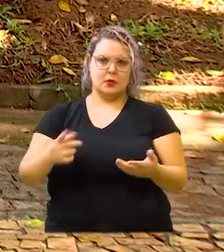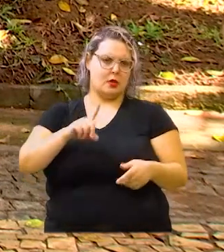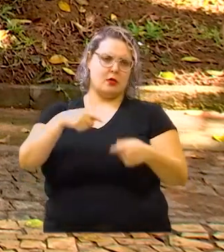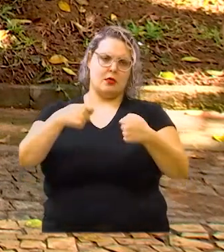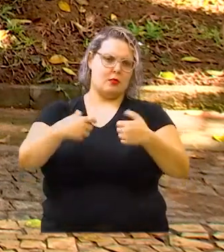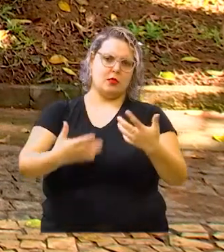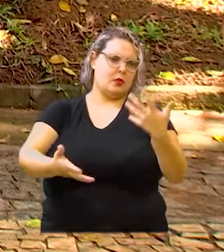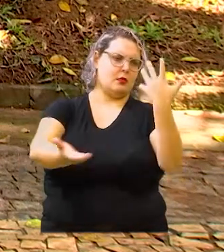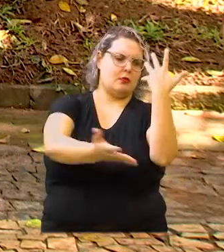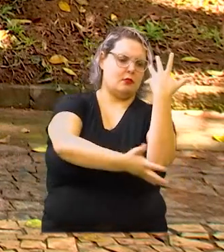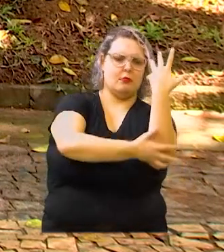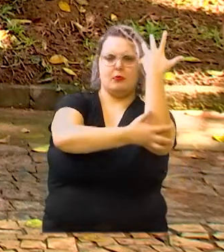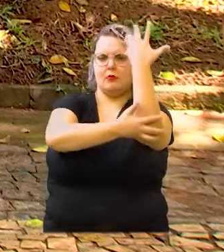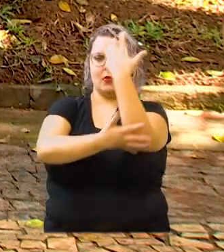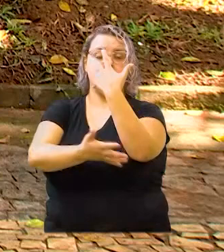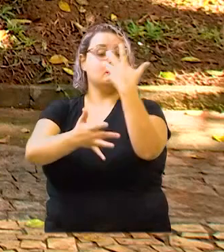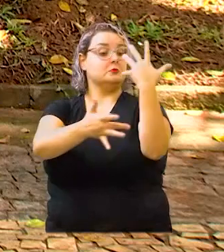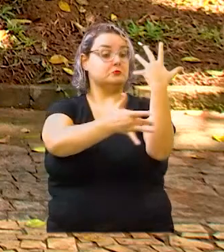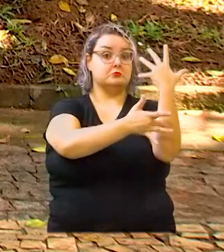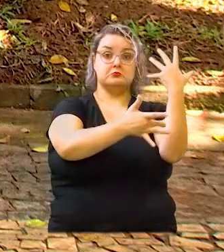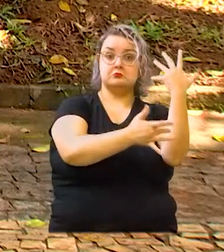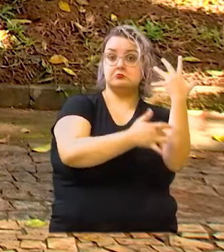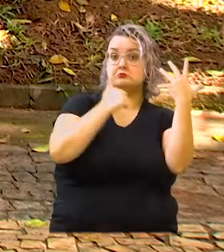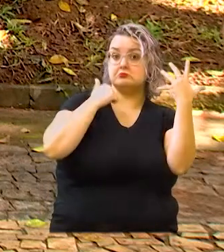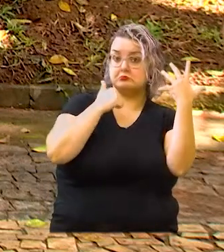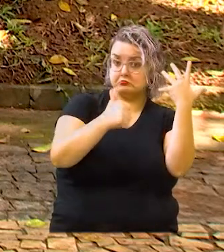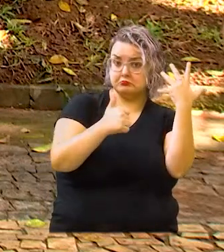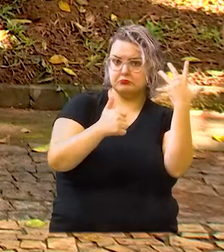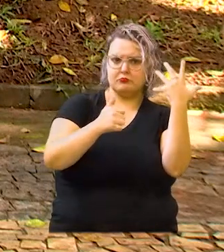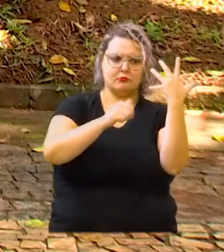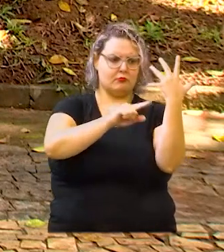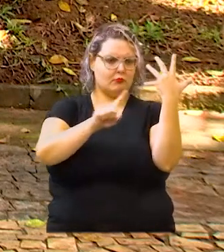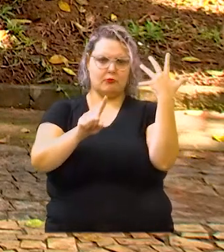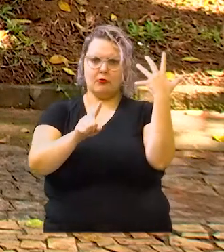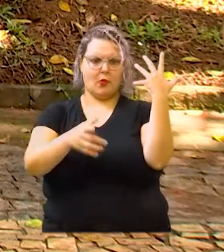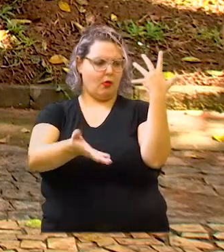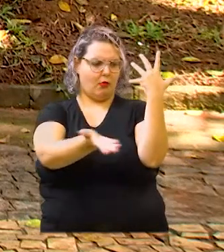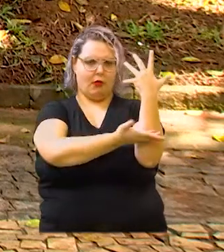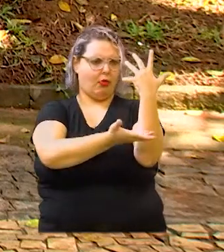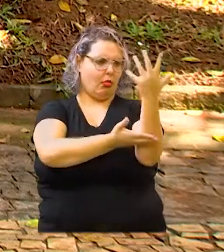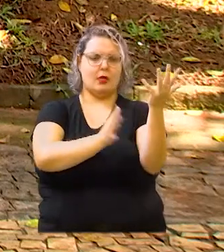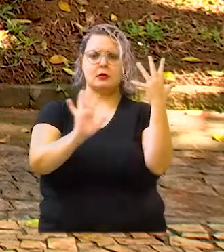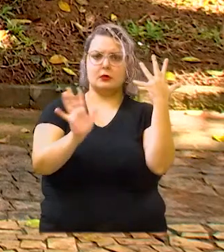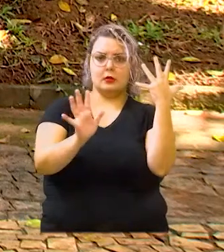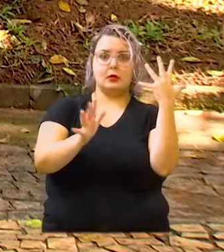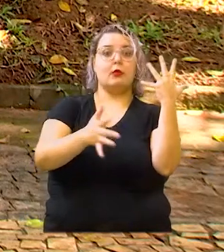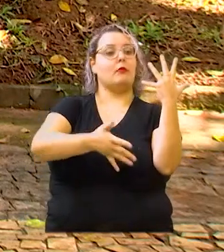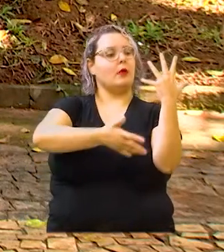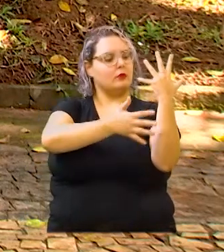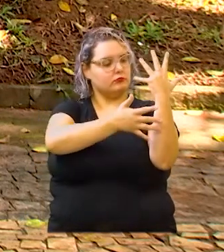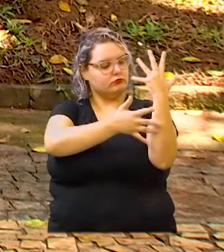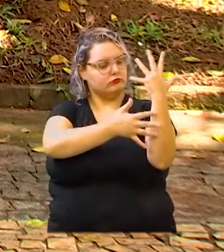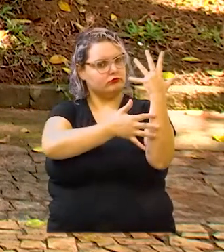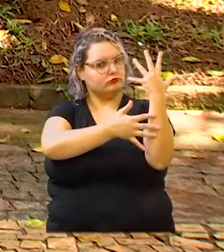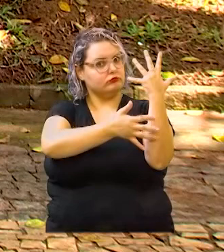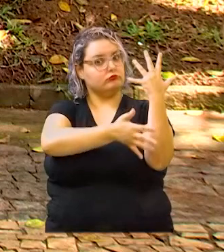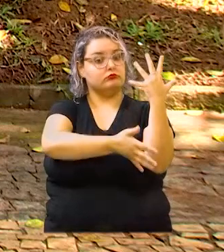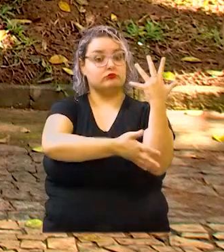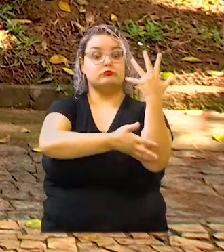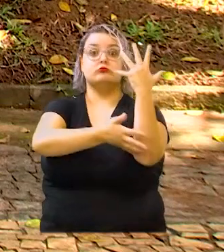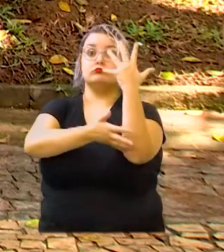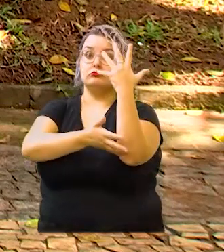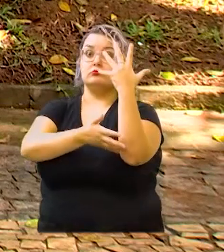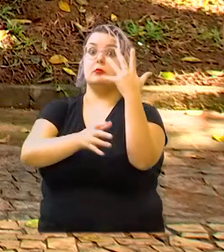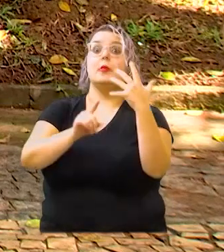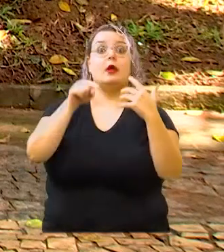Elas não precisam ser removidas. Se elas estão saudáveis, elas precisam se manter, né? Mas a questão é essa, precisa haver